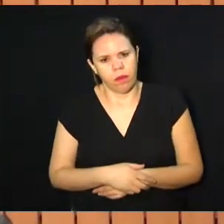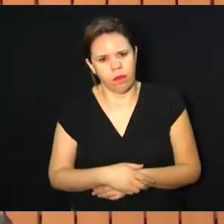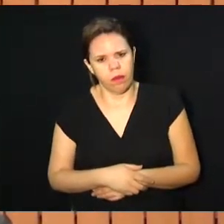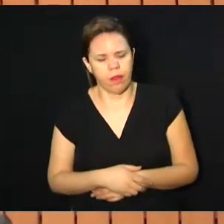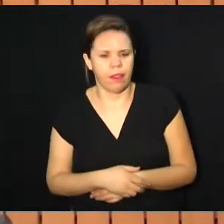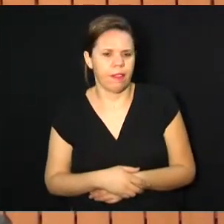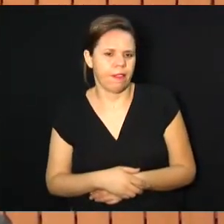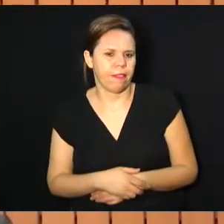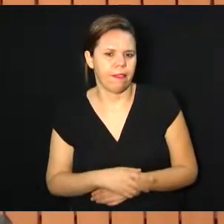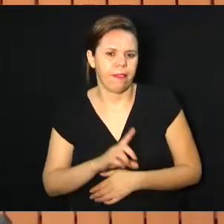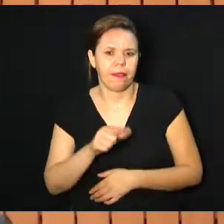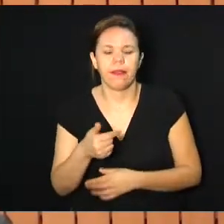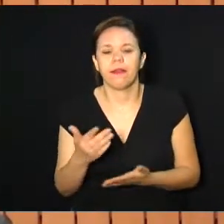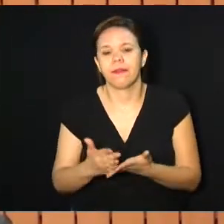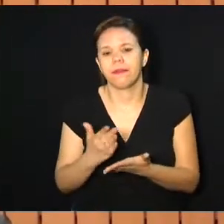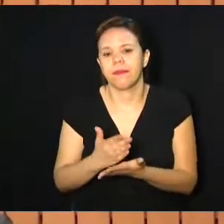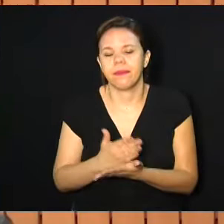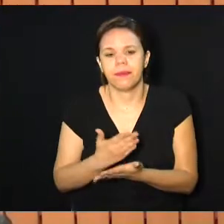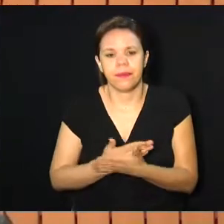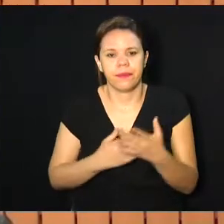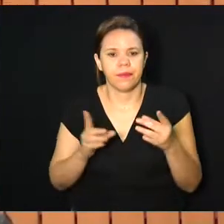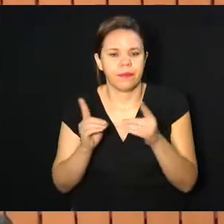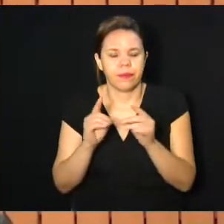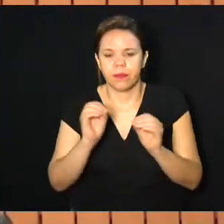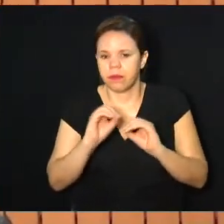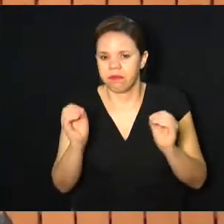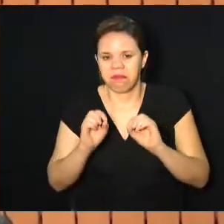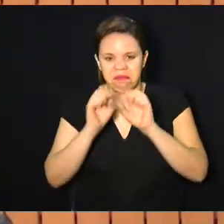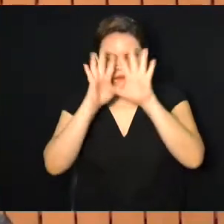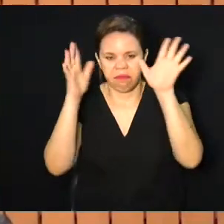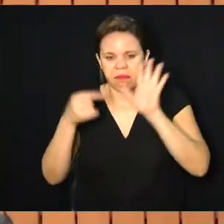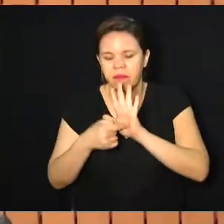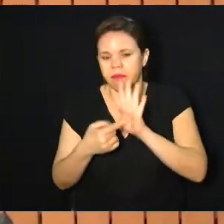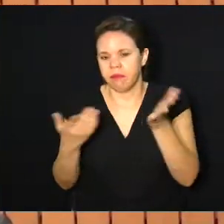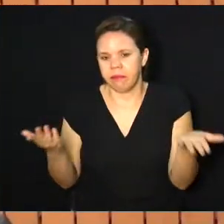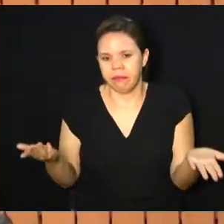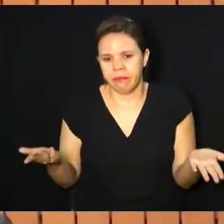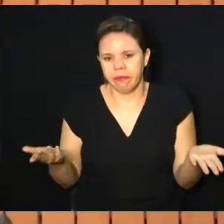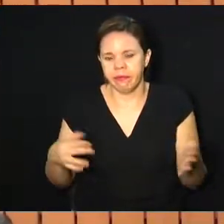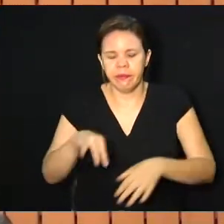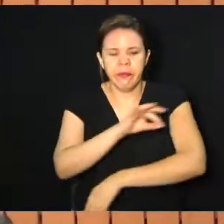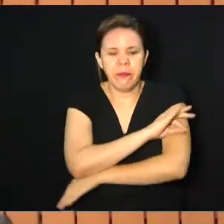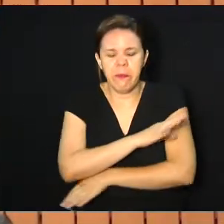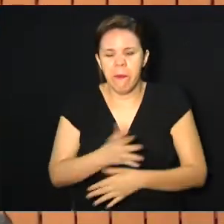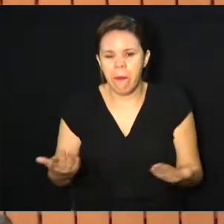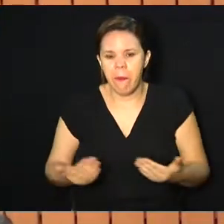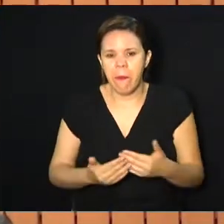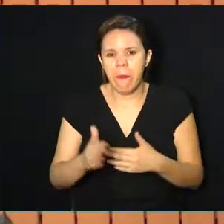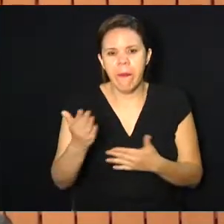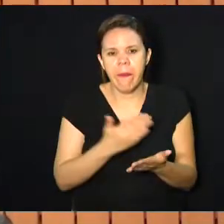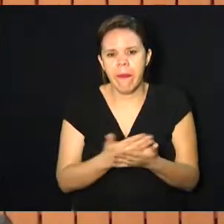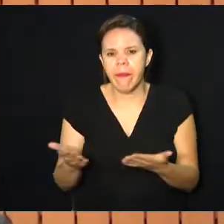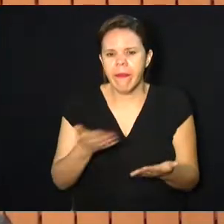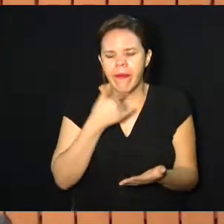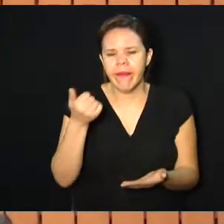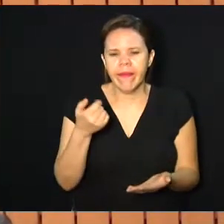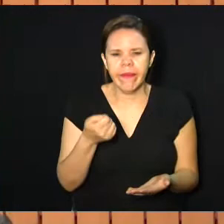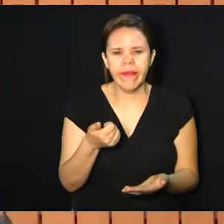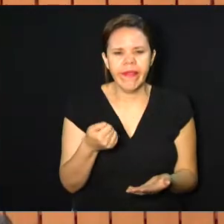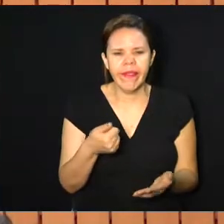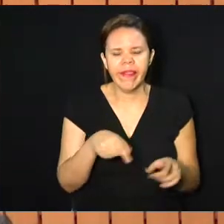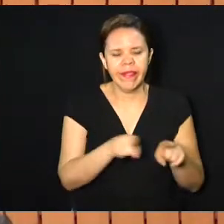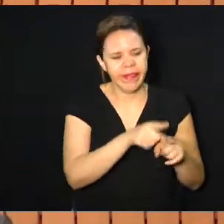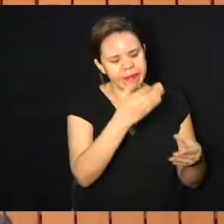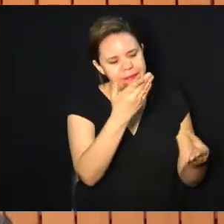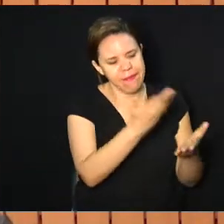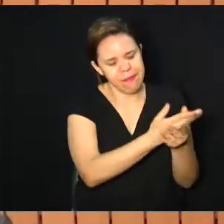o financeiro do serviço não tem nenhuma transparência, nenhuma clareza, nem para a prefeitura, né? Agora está começando a melhorar um pouquinho, também por ação judicial do